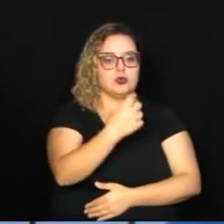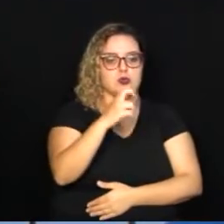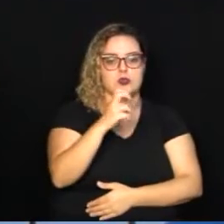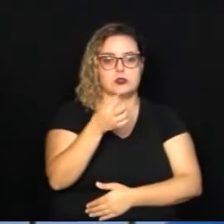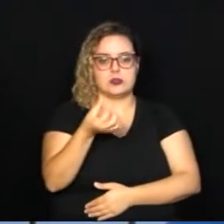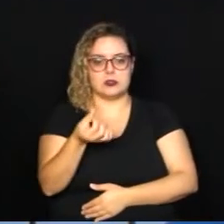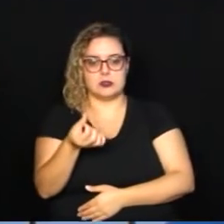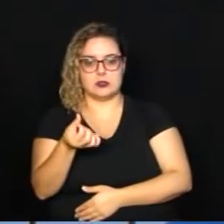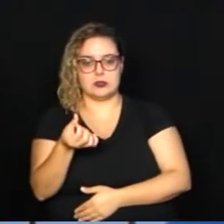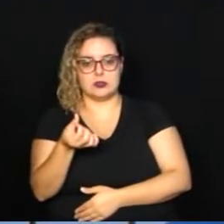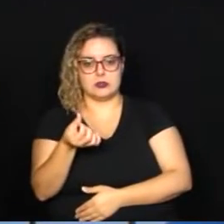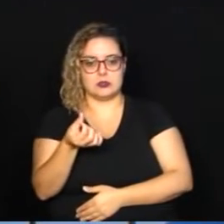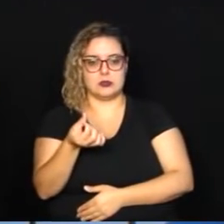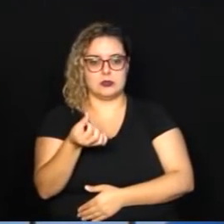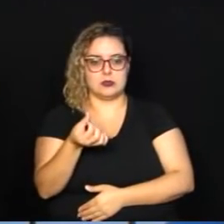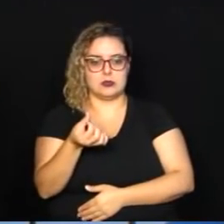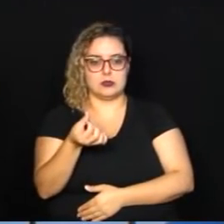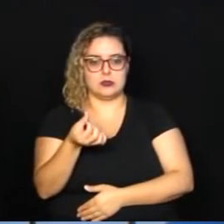156 da